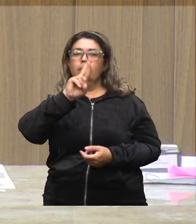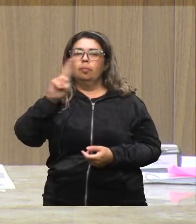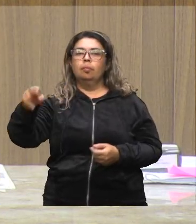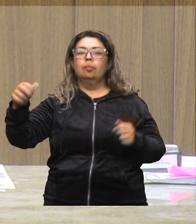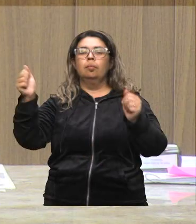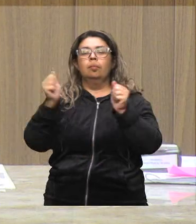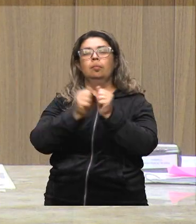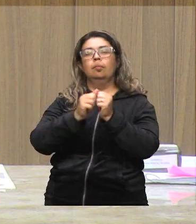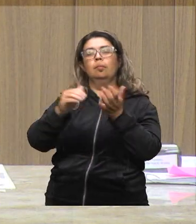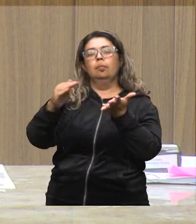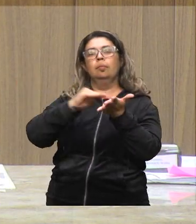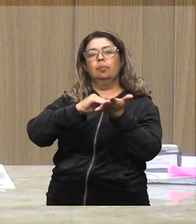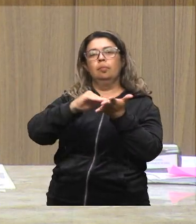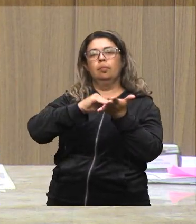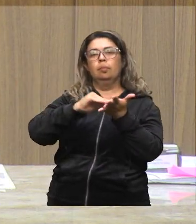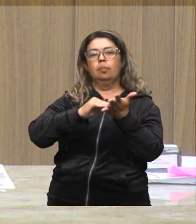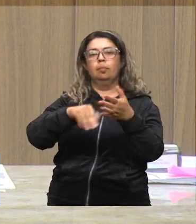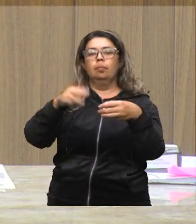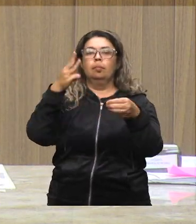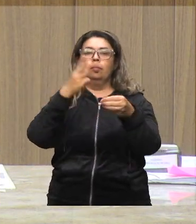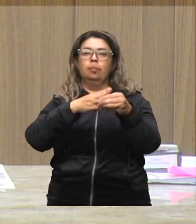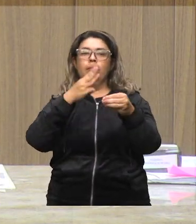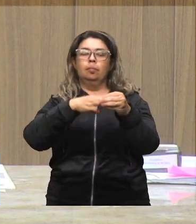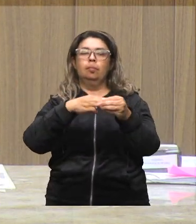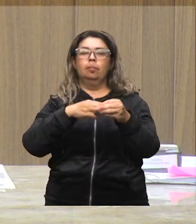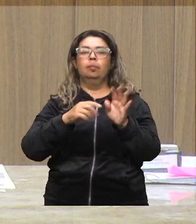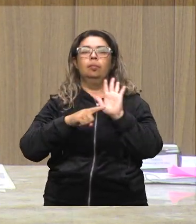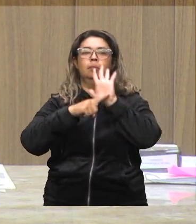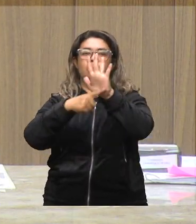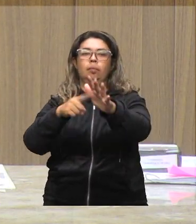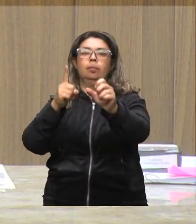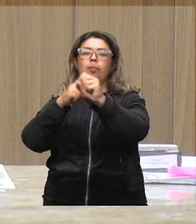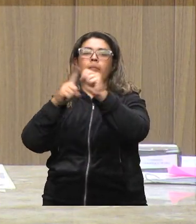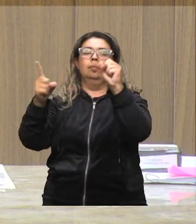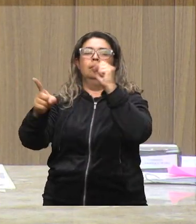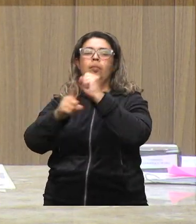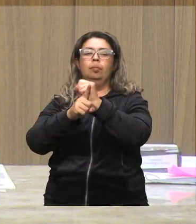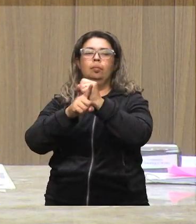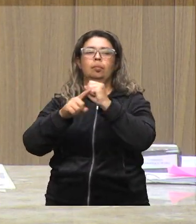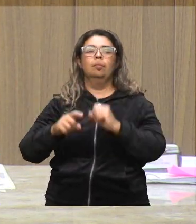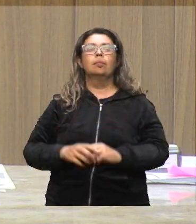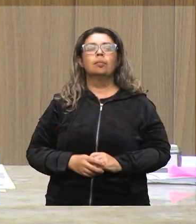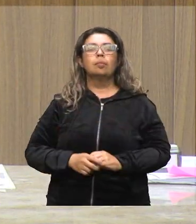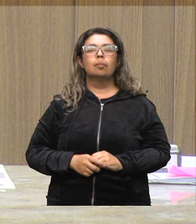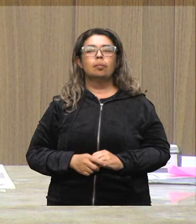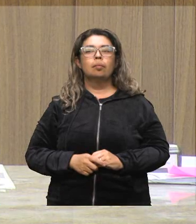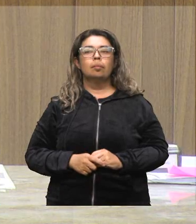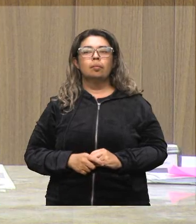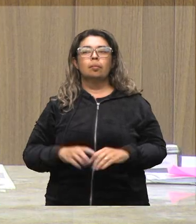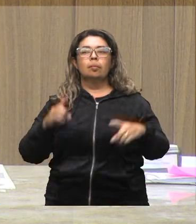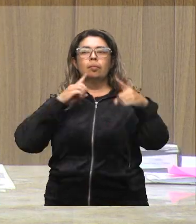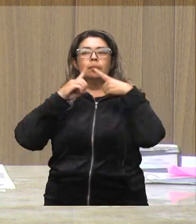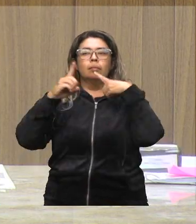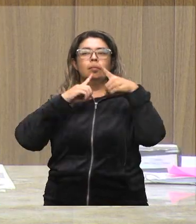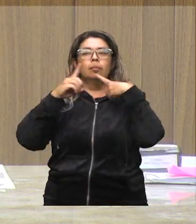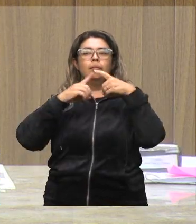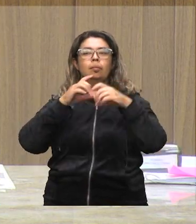R$ 96.820,68, junto à unidade orçamentária da Secretaria Municipal de Assistência Social. Em